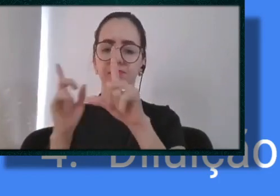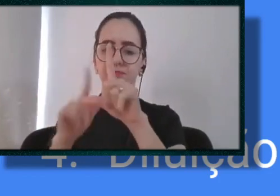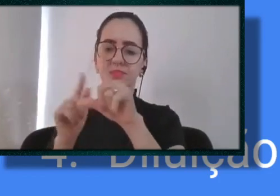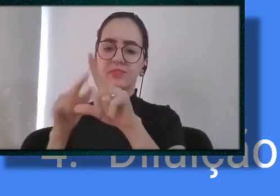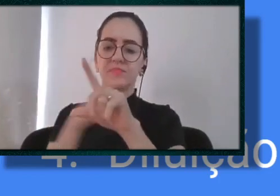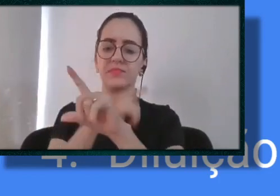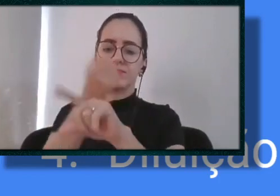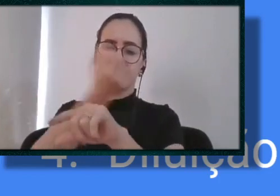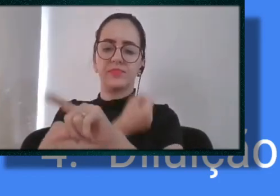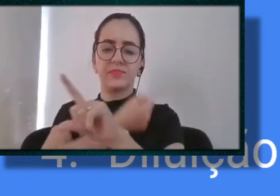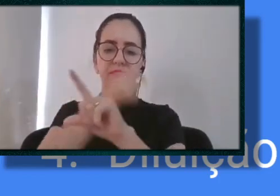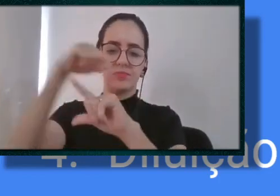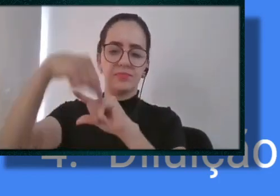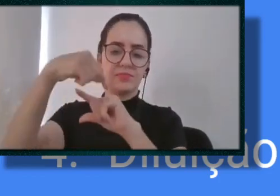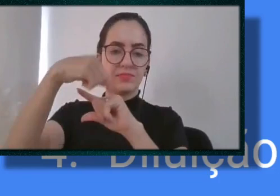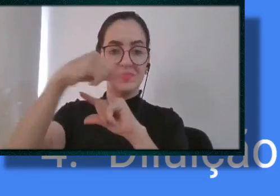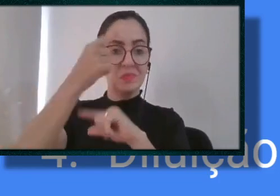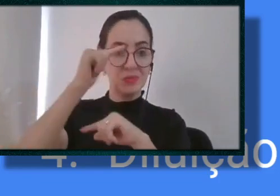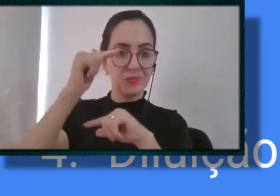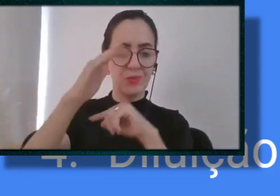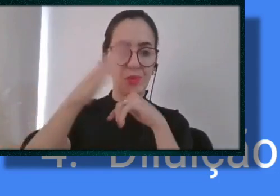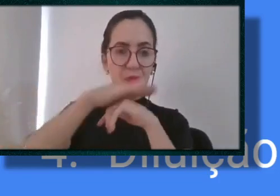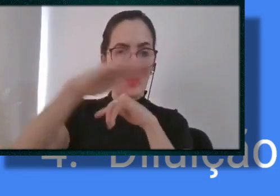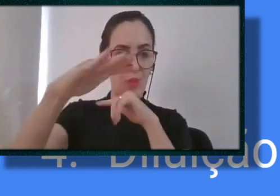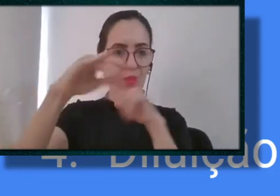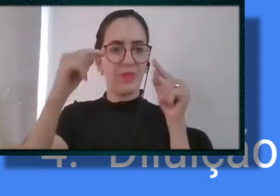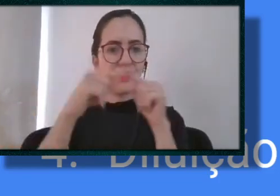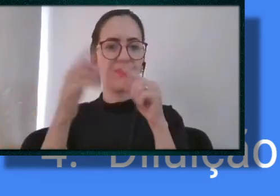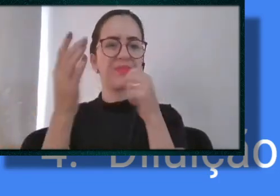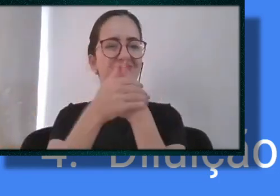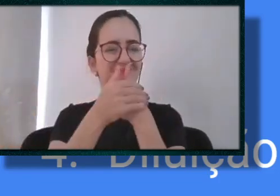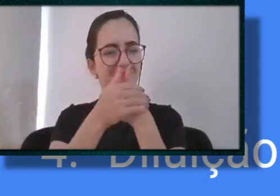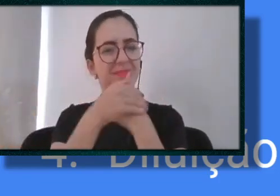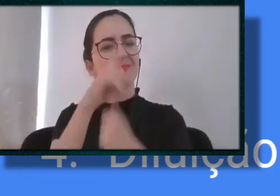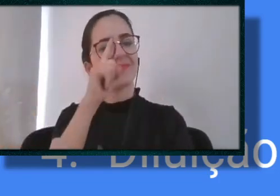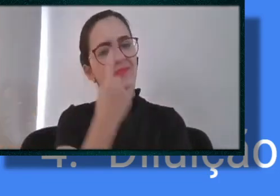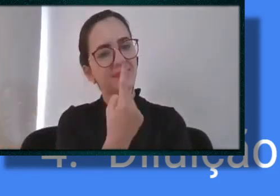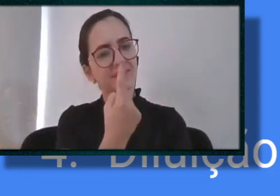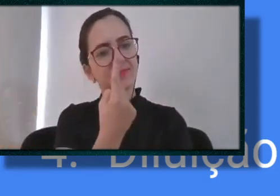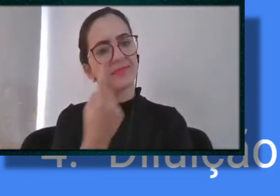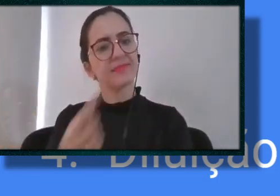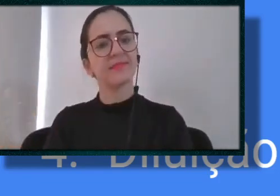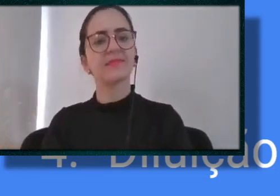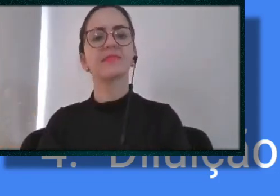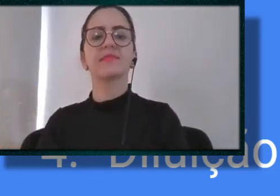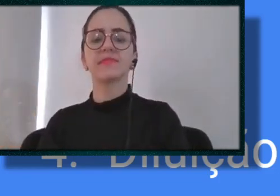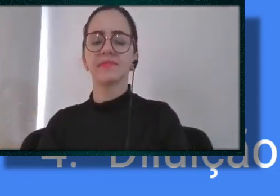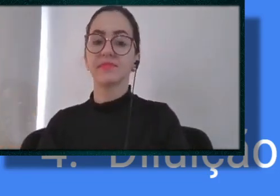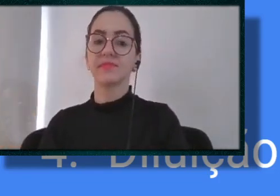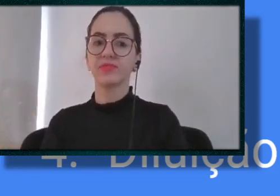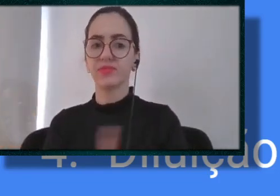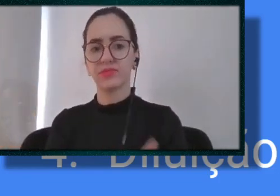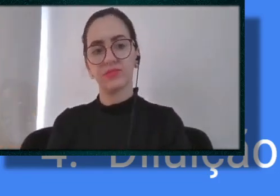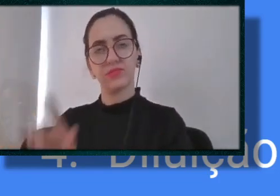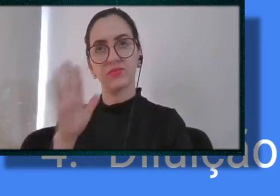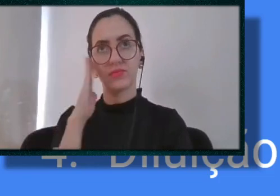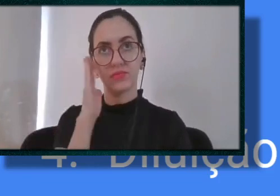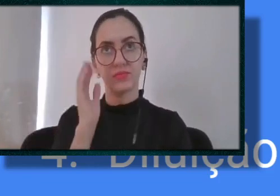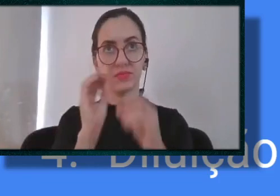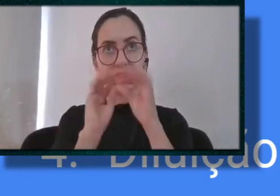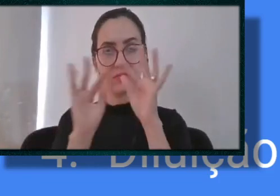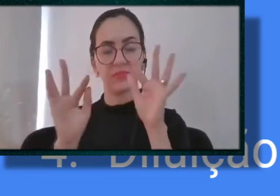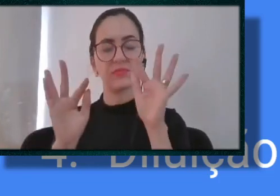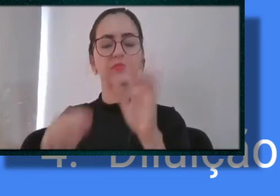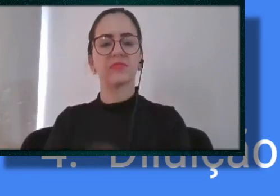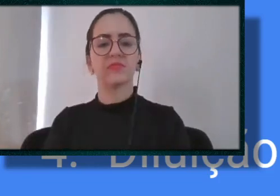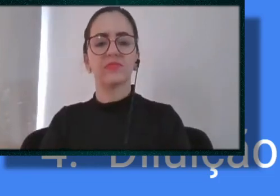Por quê? Porque se ele está lá escrito é porque existe pelo menos 1. Tá, mas eu coloquei para a gente ilustrar a nossa solução. Então,